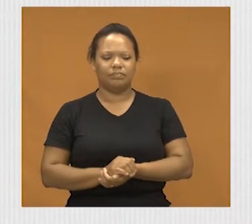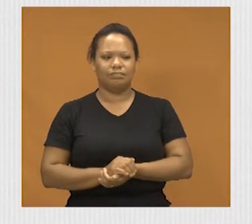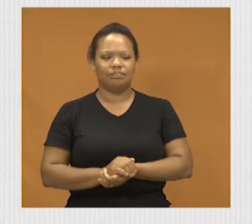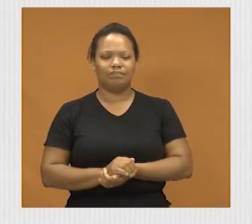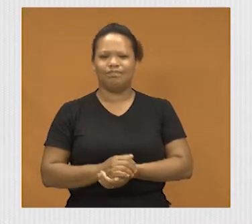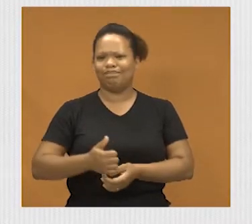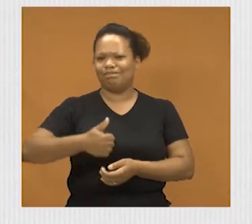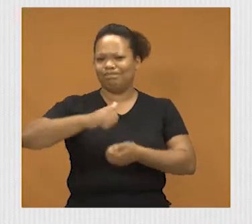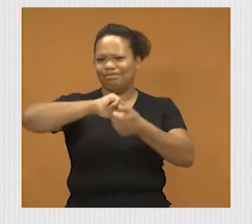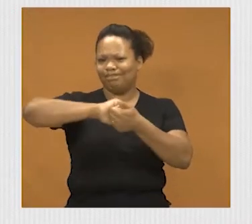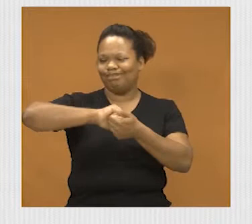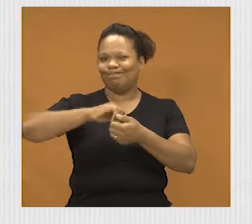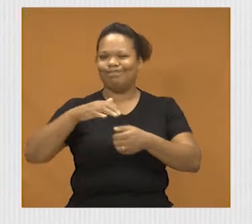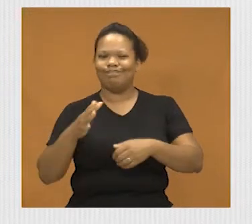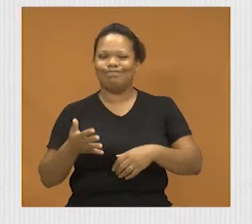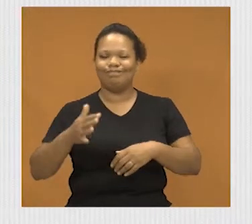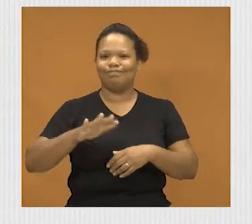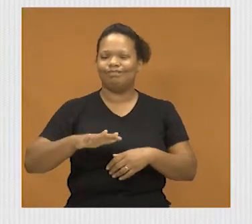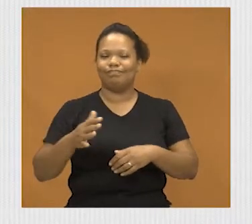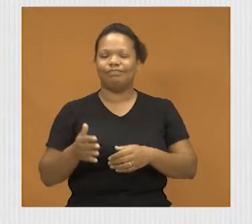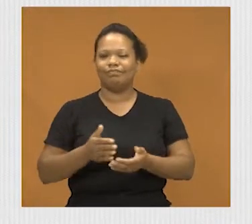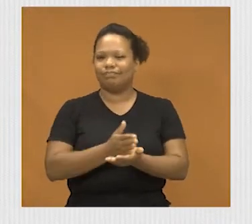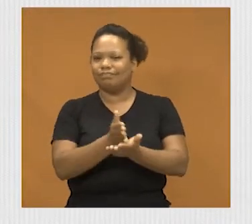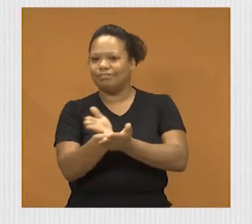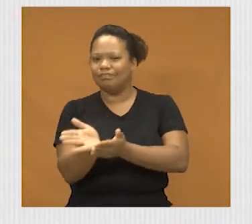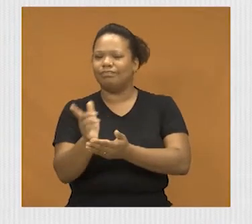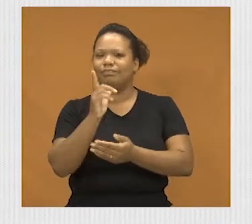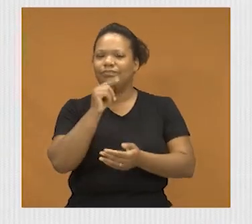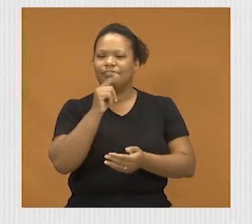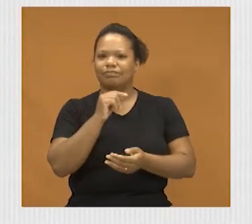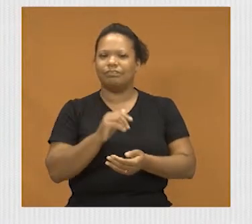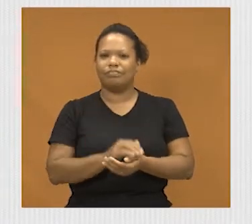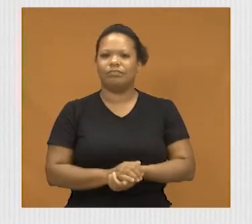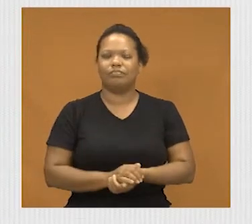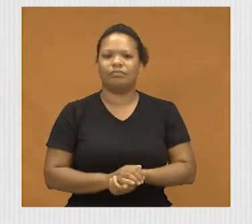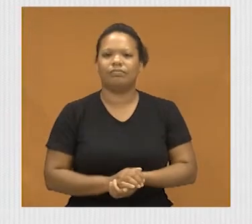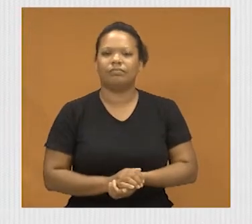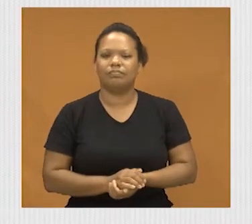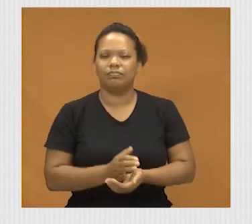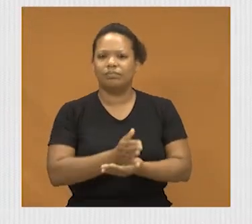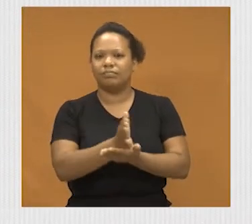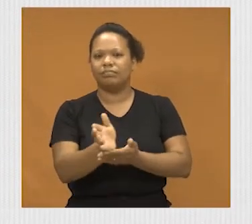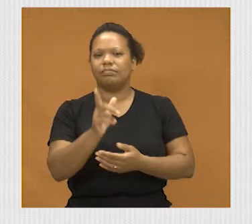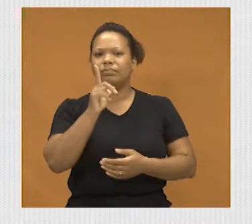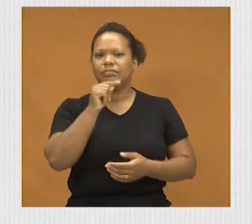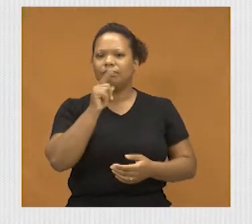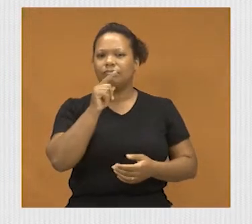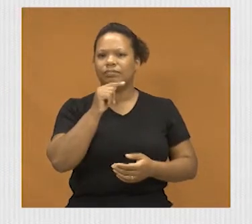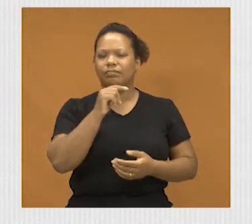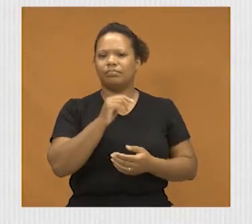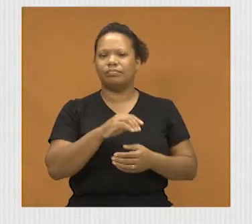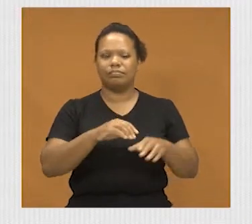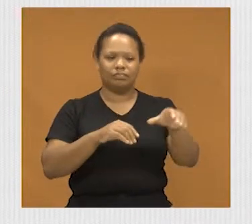grande qualidade, alguns desvios dessas águas. Mas esses desvios foram feitos com